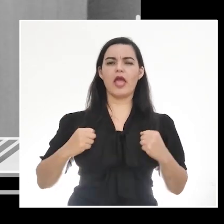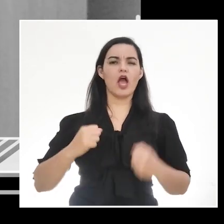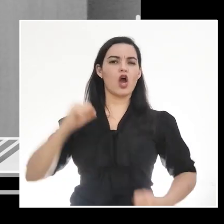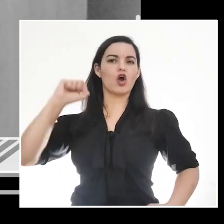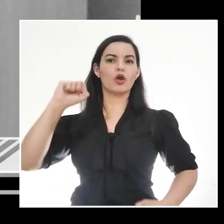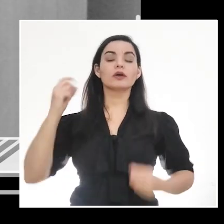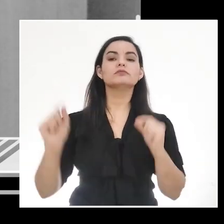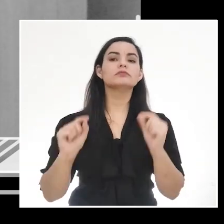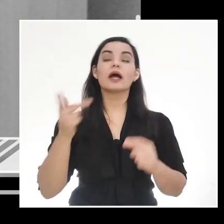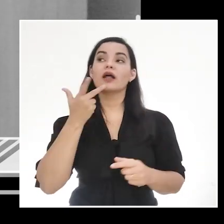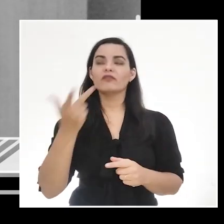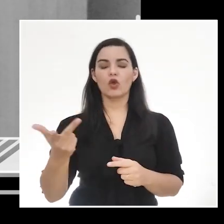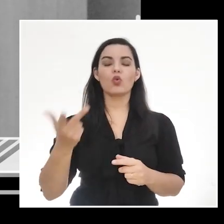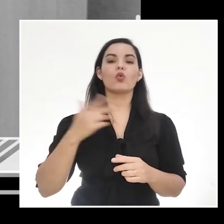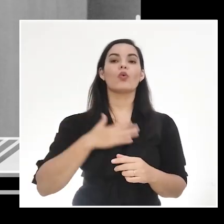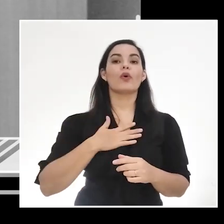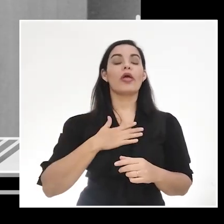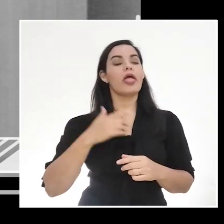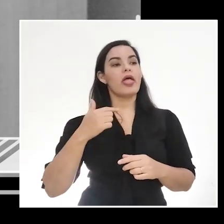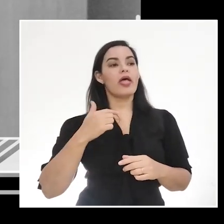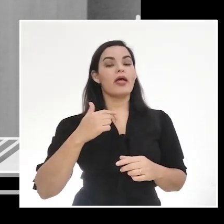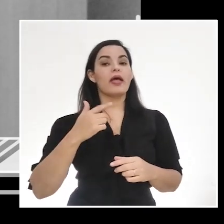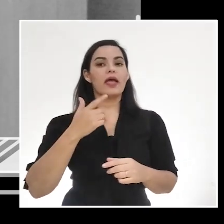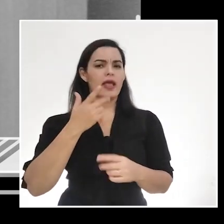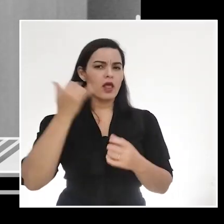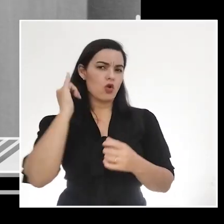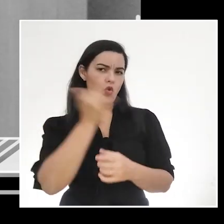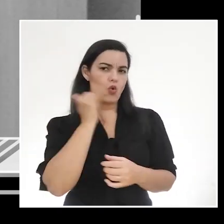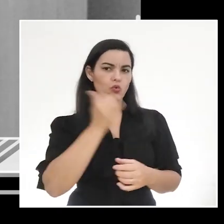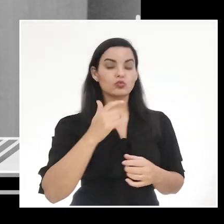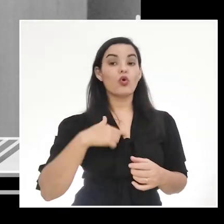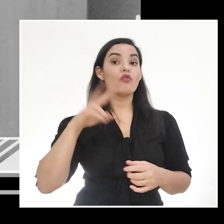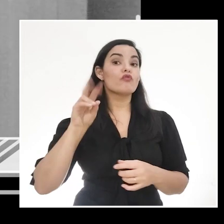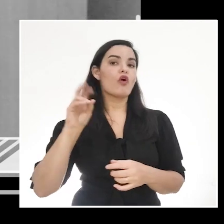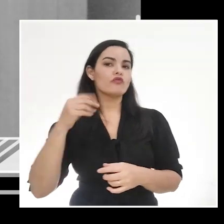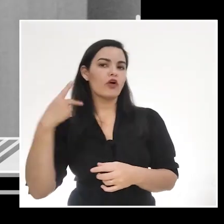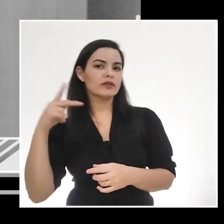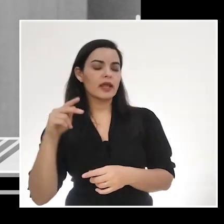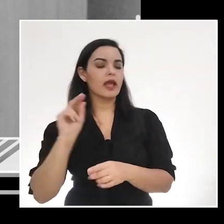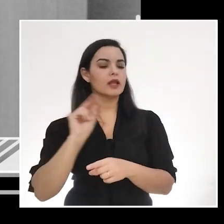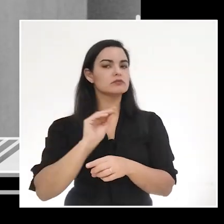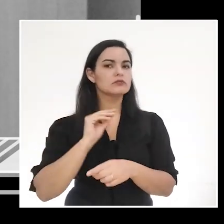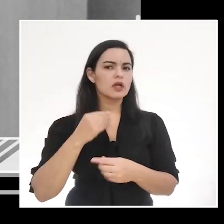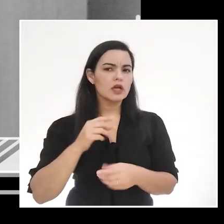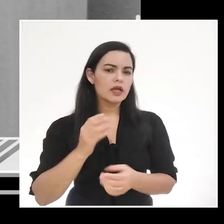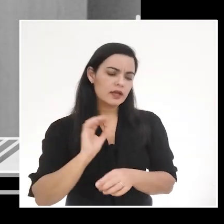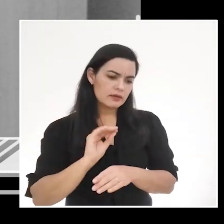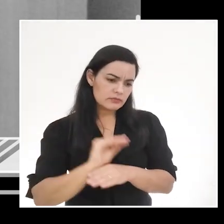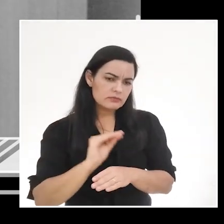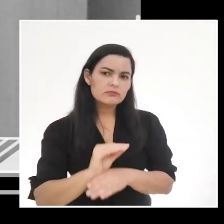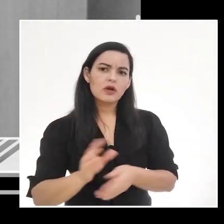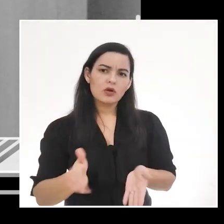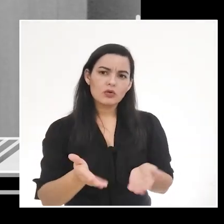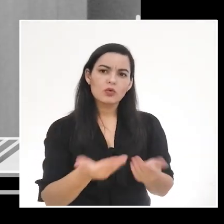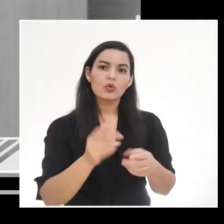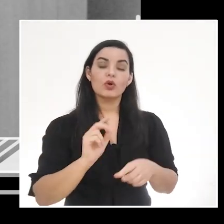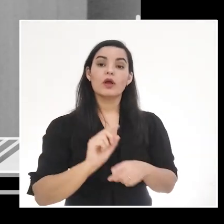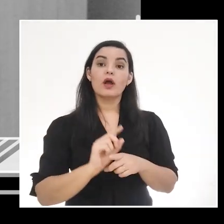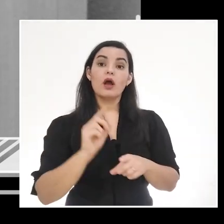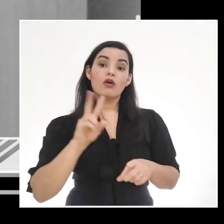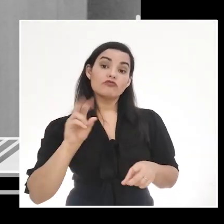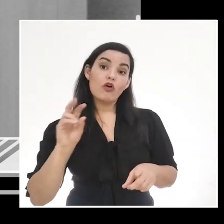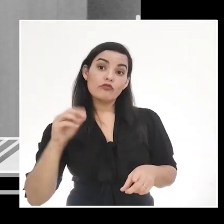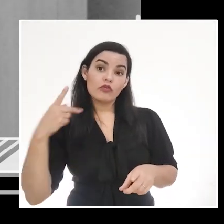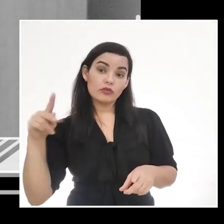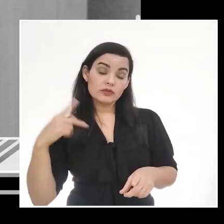os nossos heróis, e que o herói dele foi o seguinte: ele foi criado pela avó, e a avó não era